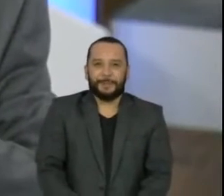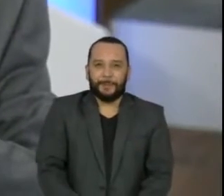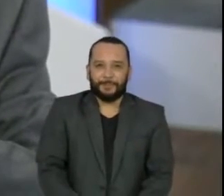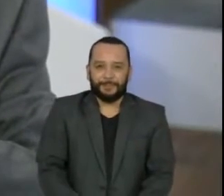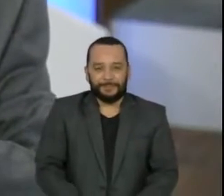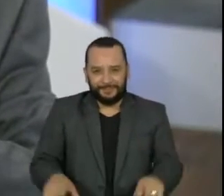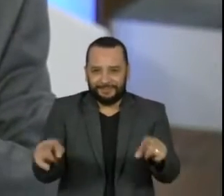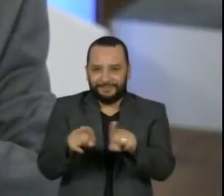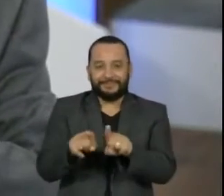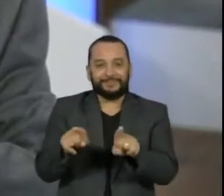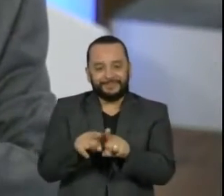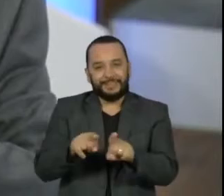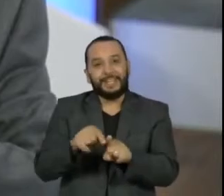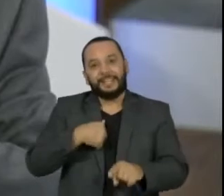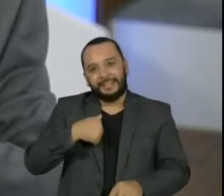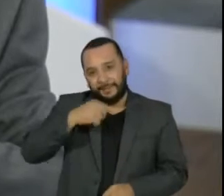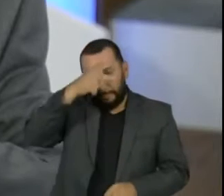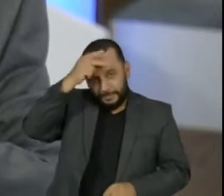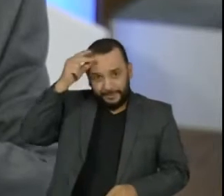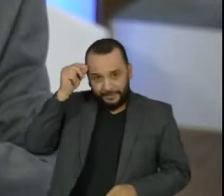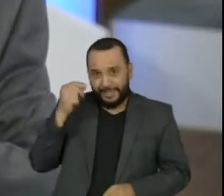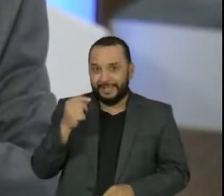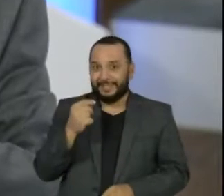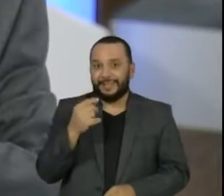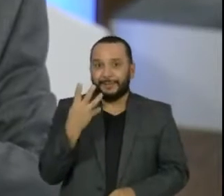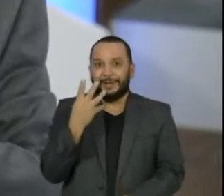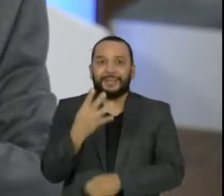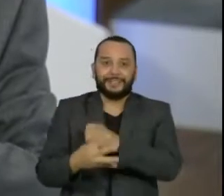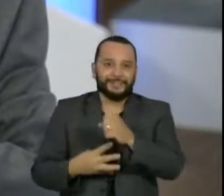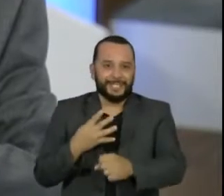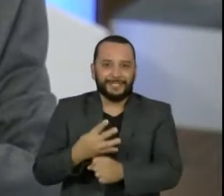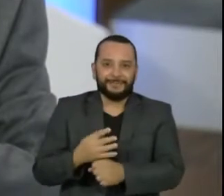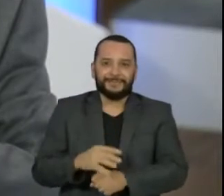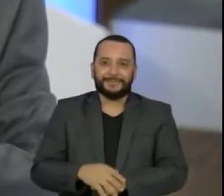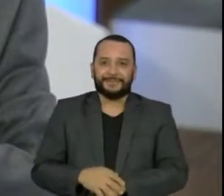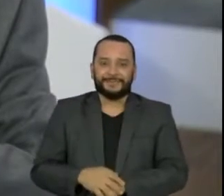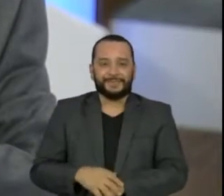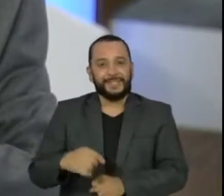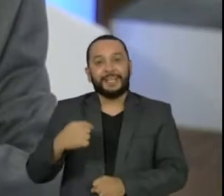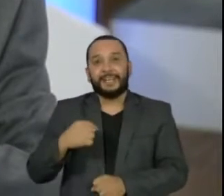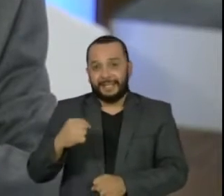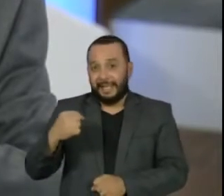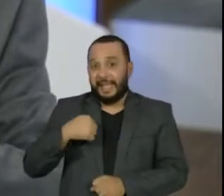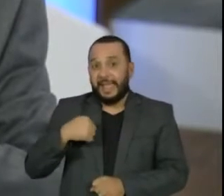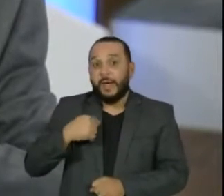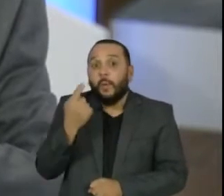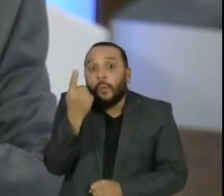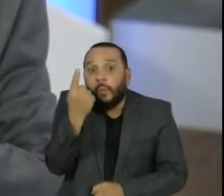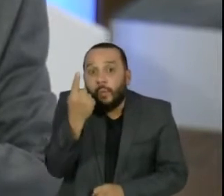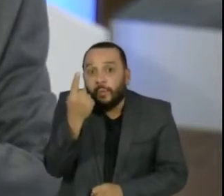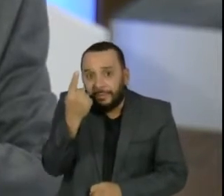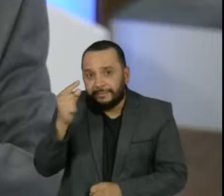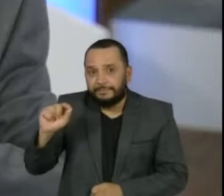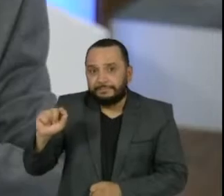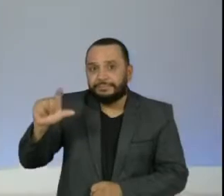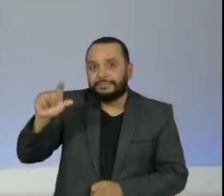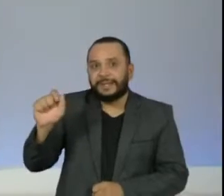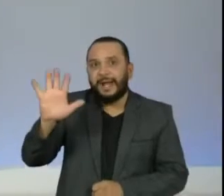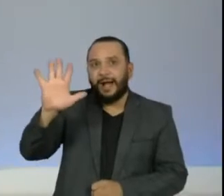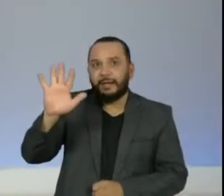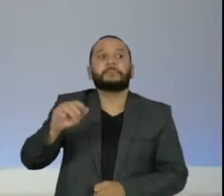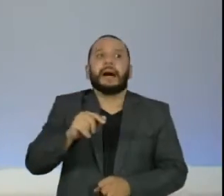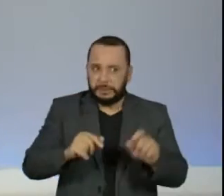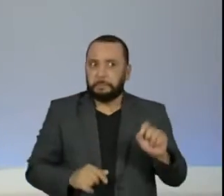Eu sou prefeito há 4 anos. Eu dei um aumento de passagem. Que foi um aumento